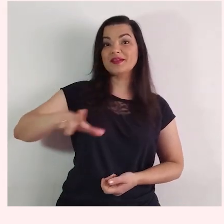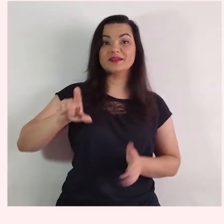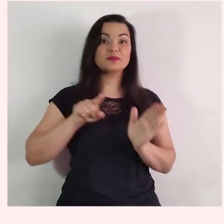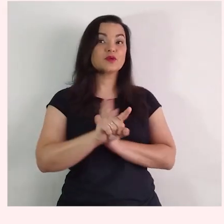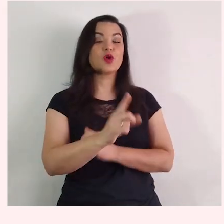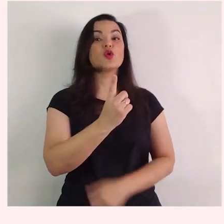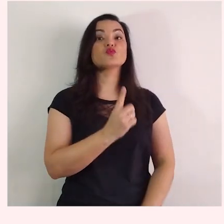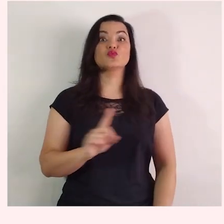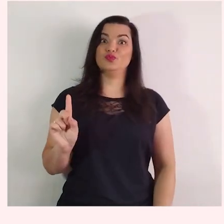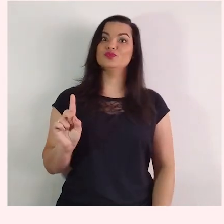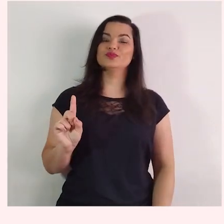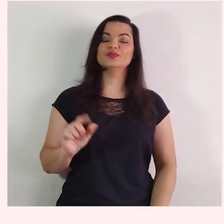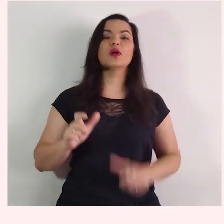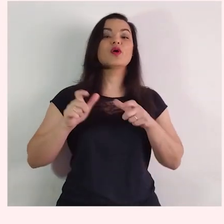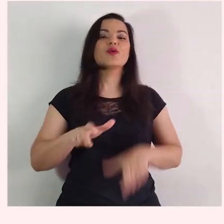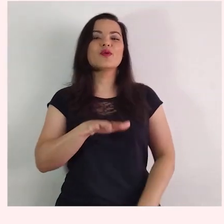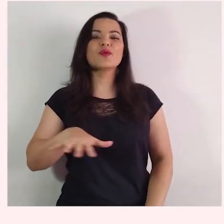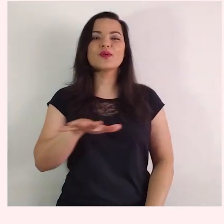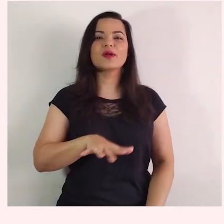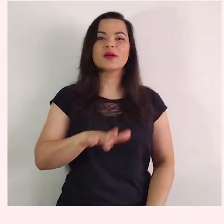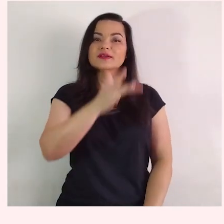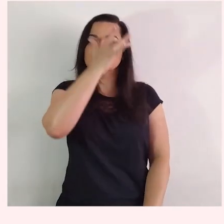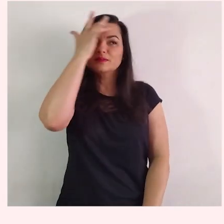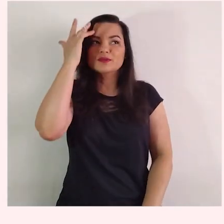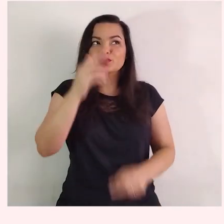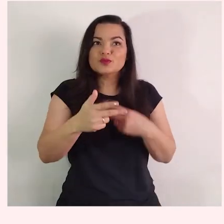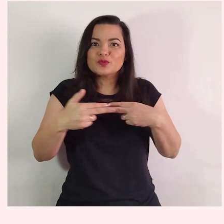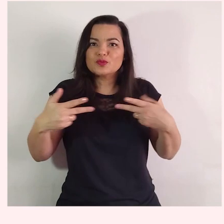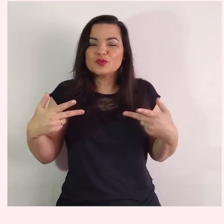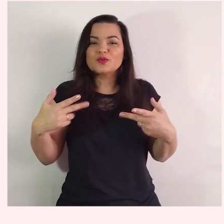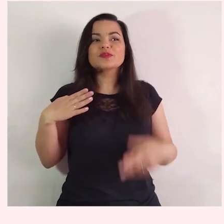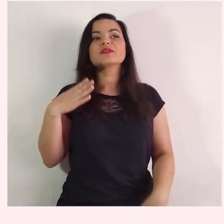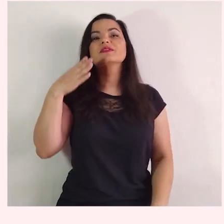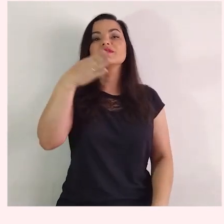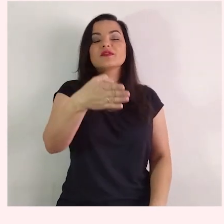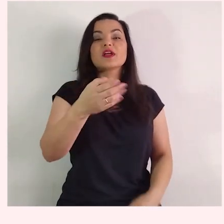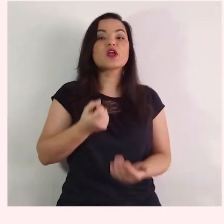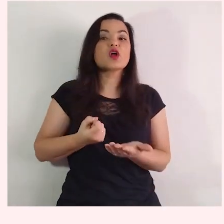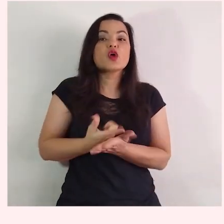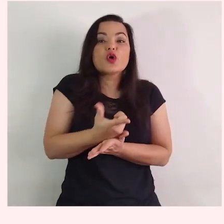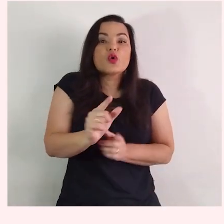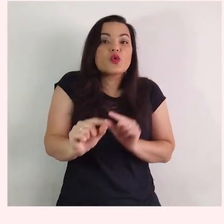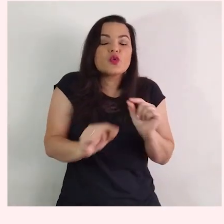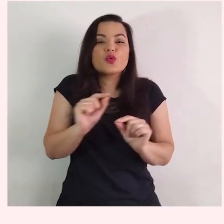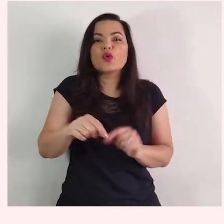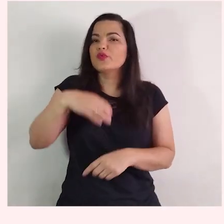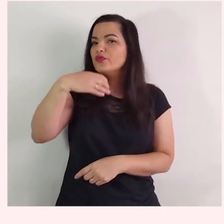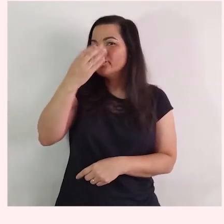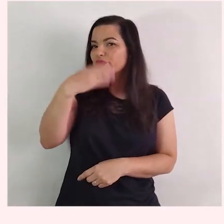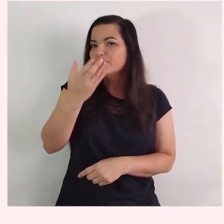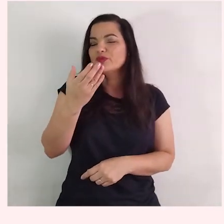Próxima carta e a última. Espaço que as pessoas costumam ir para comprar frutas, verduras e